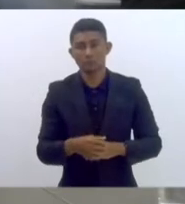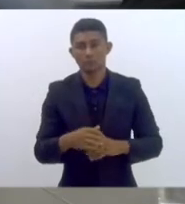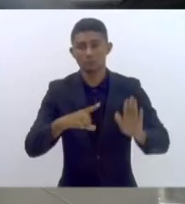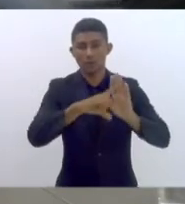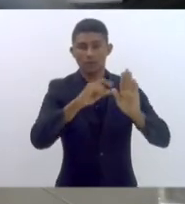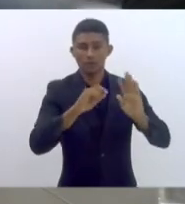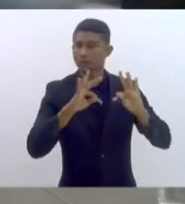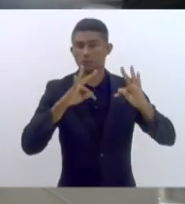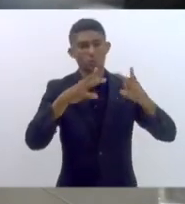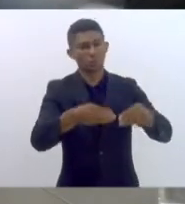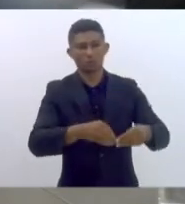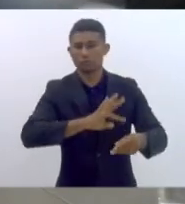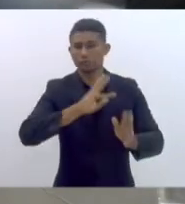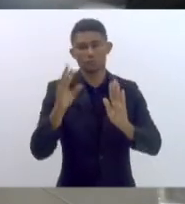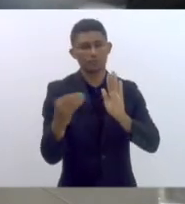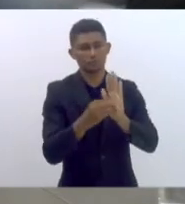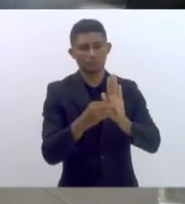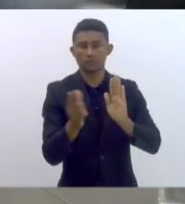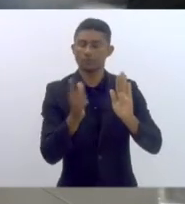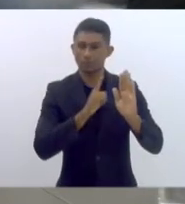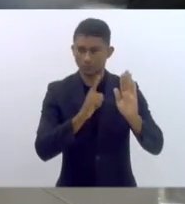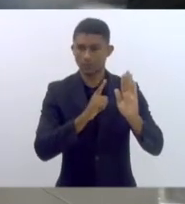artigos.